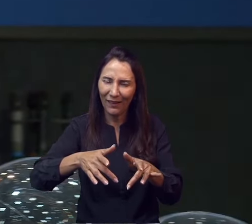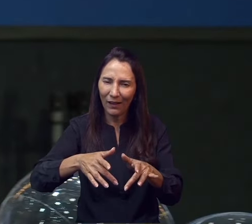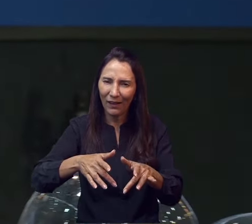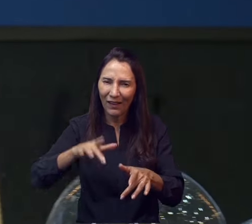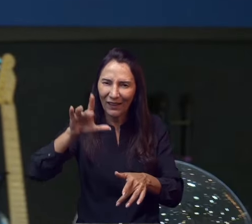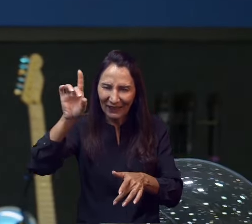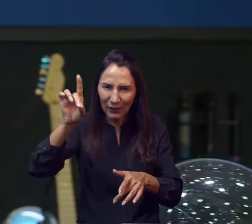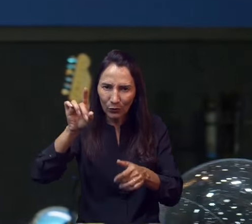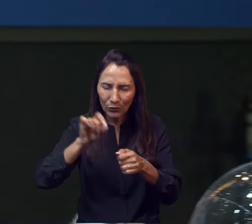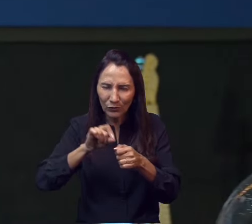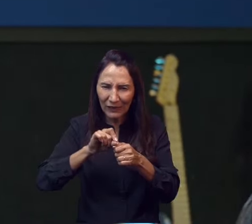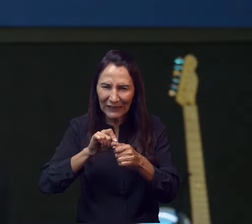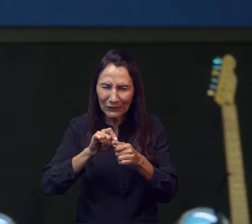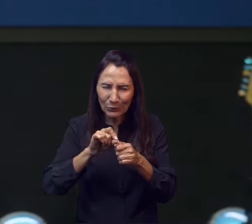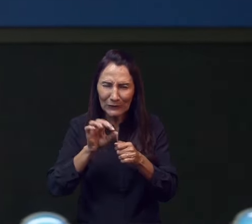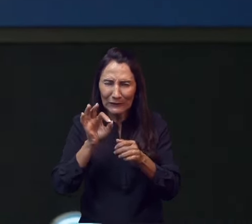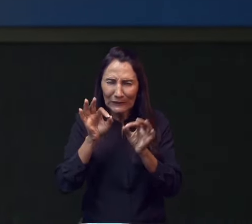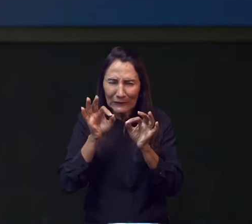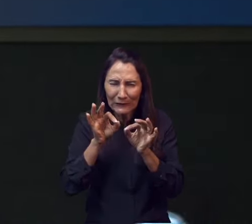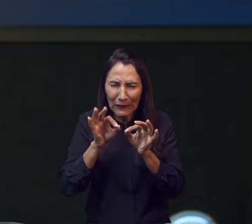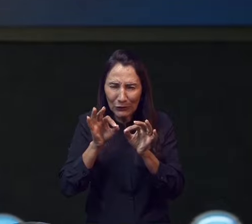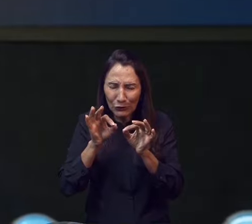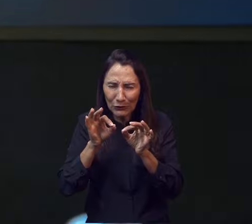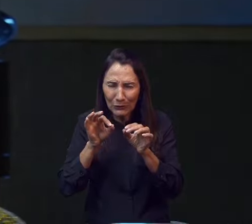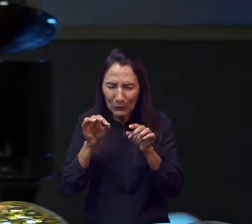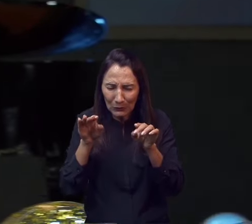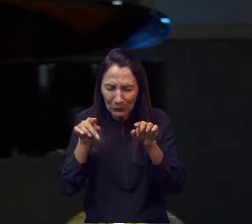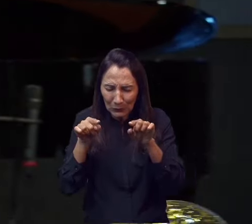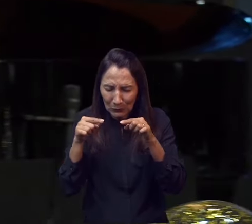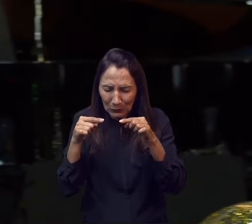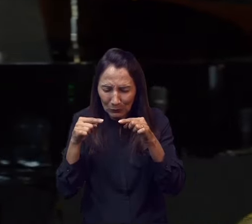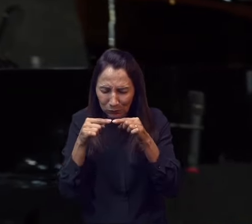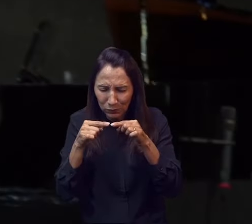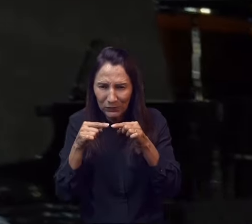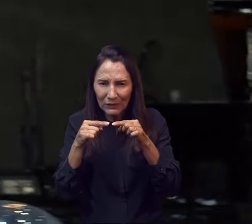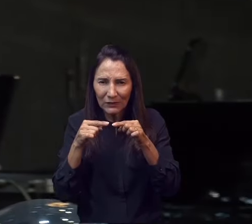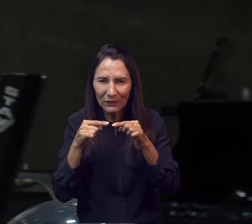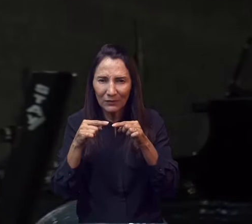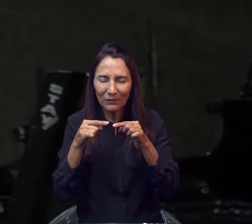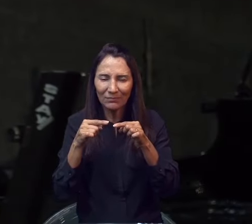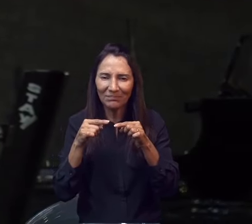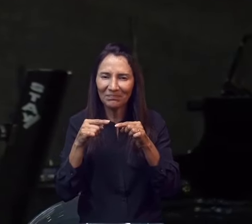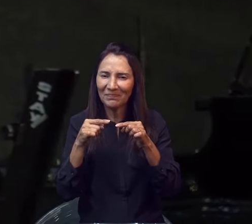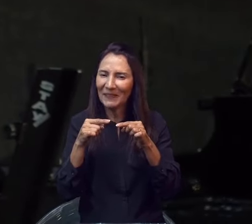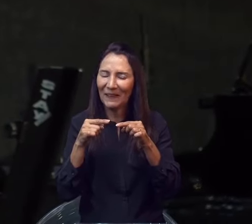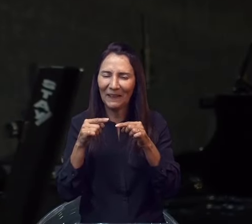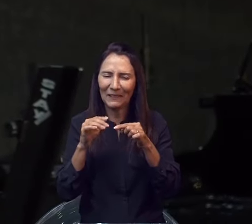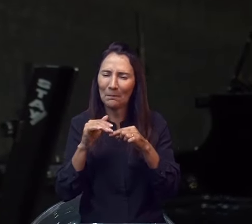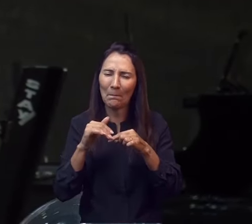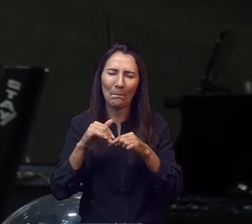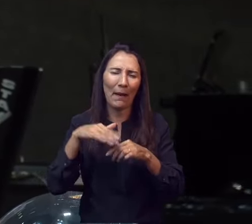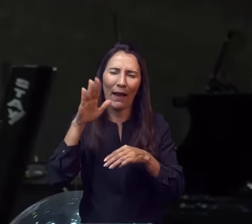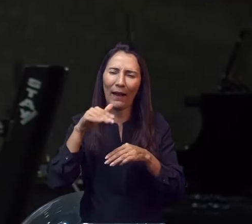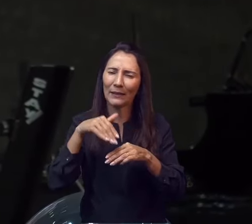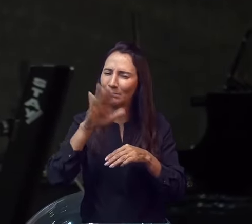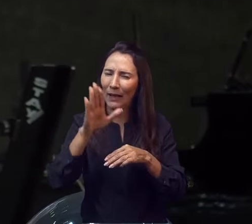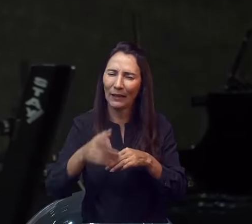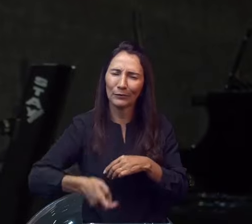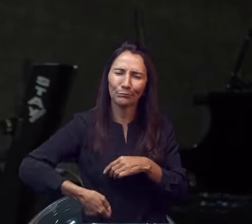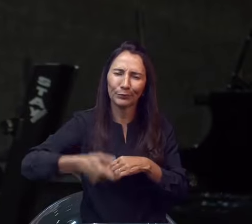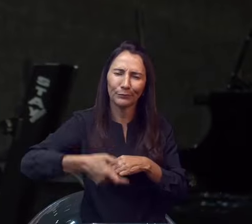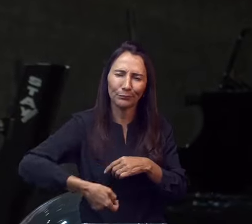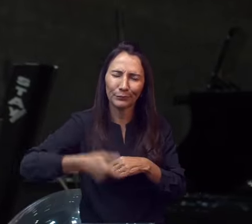conta-gotas Deus nunca faz nada na medida exata nós no máximo muitas vezes fazendo